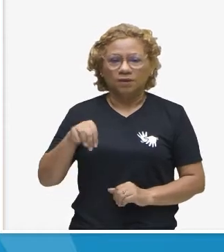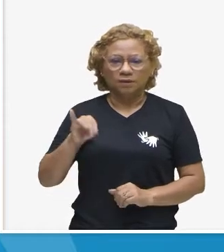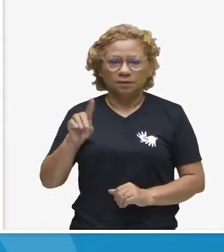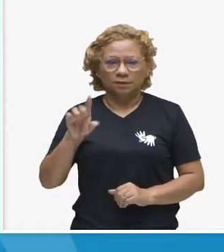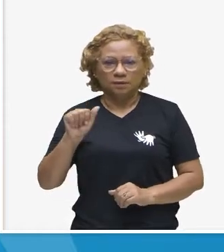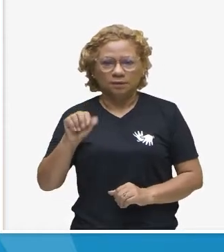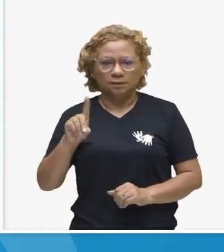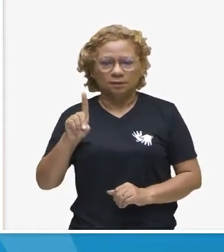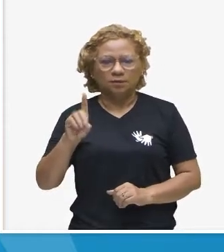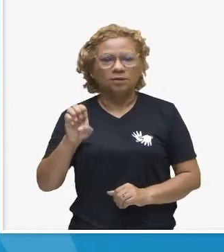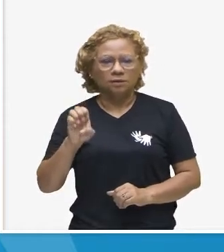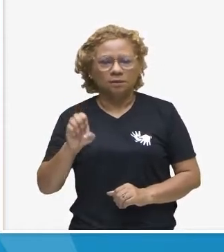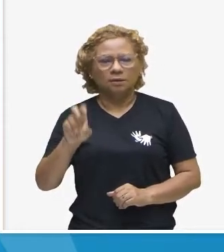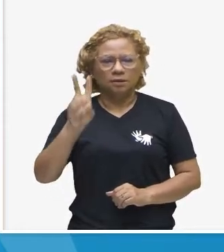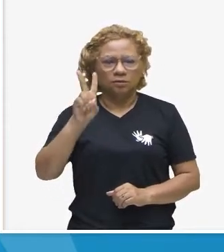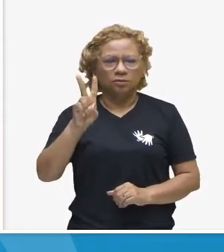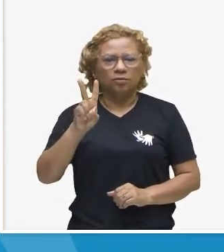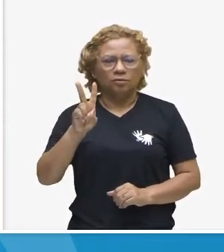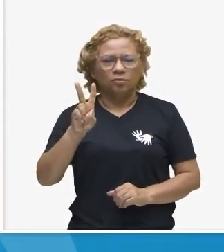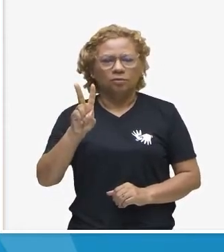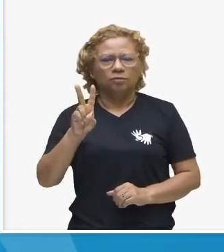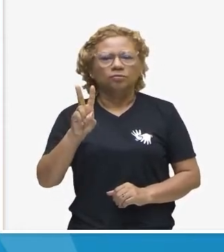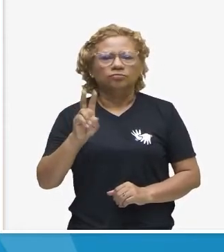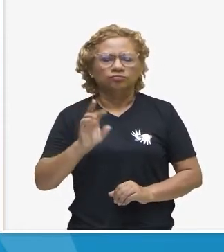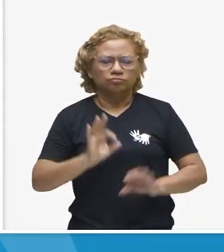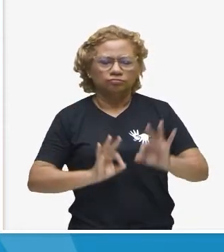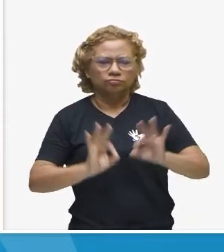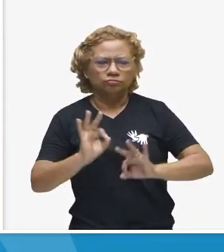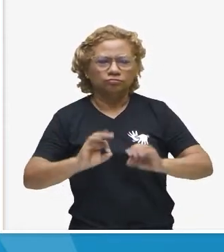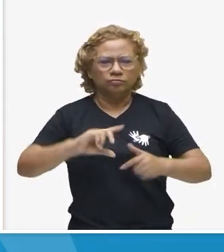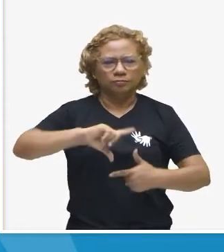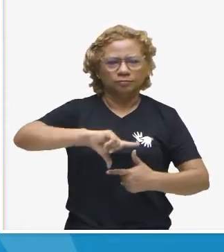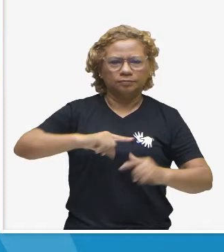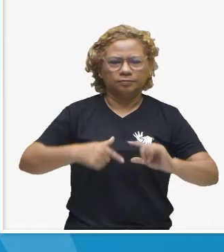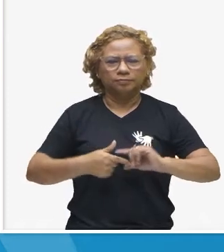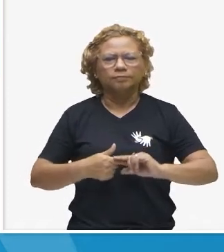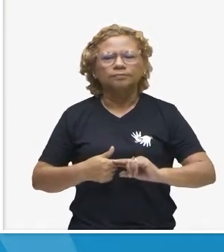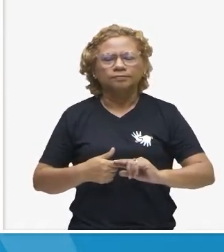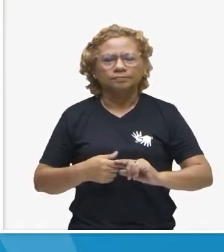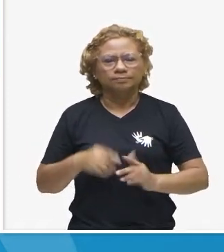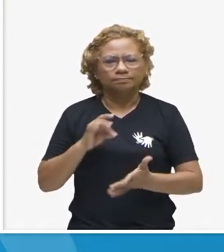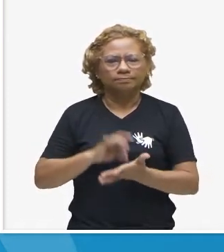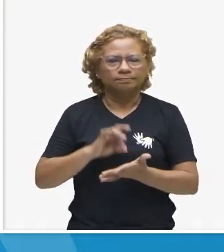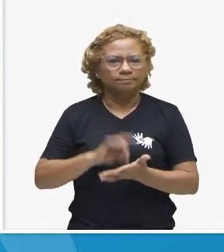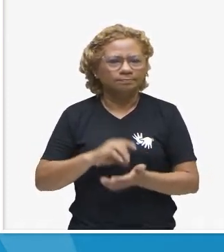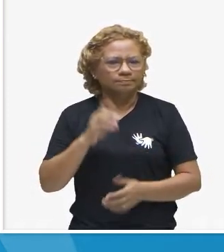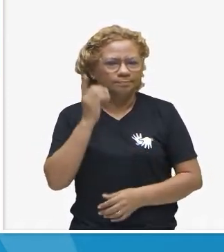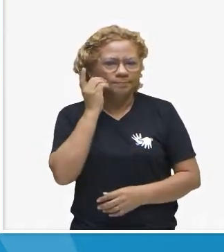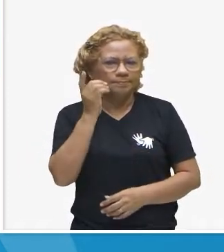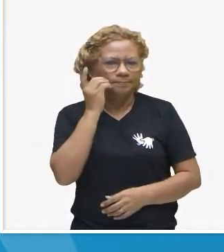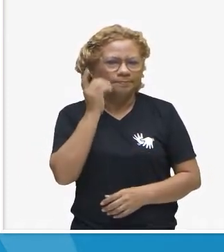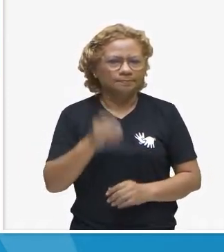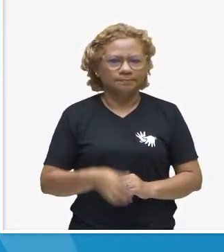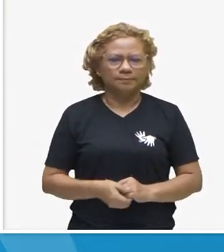Unidade 2, fazendo da geometria uma realidade do nosso dia a dia.